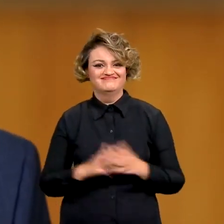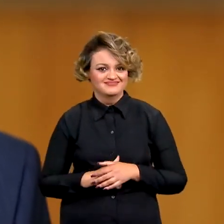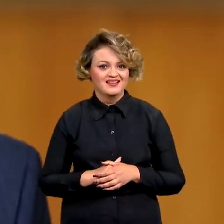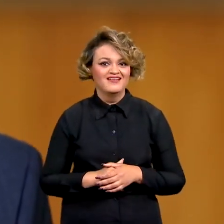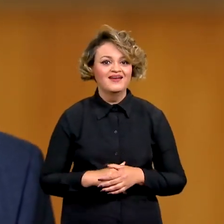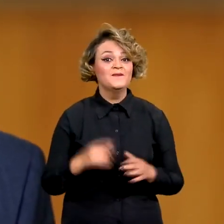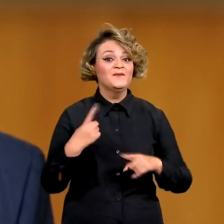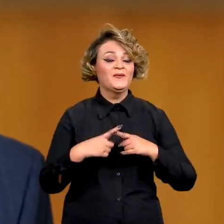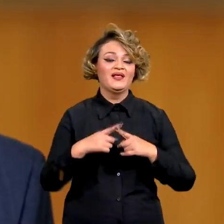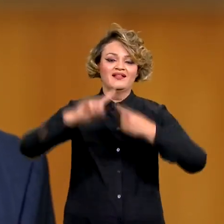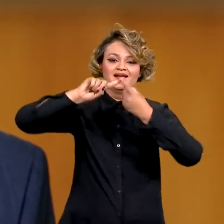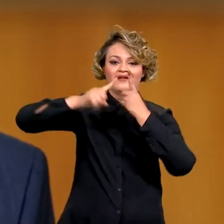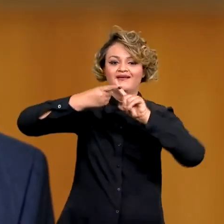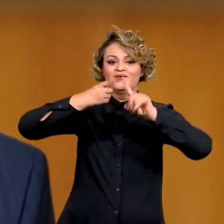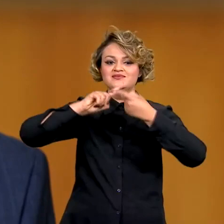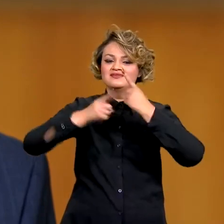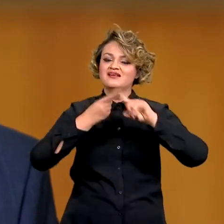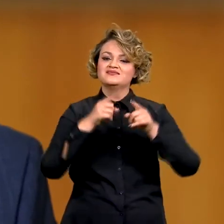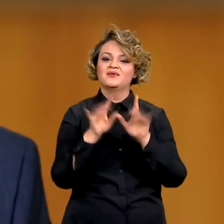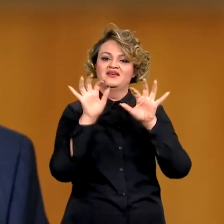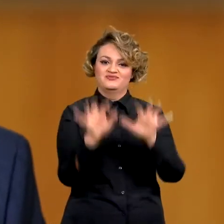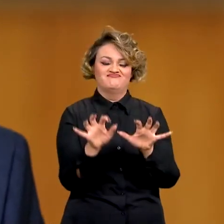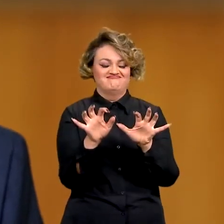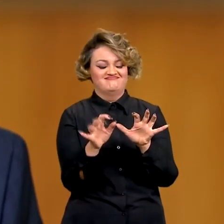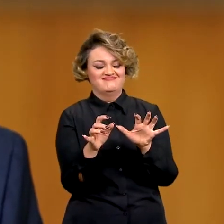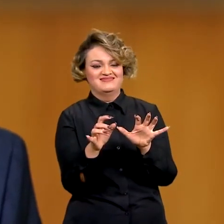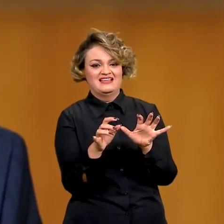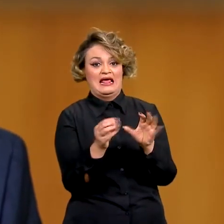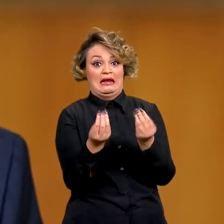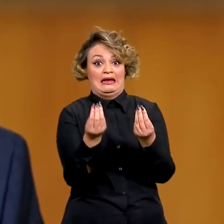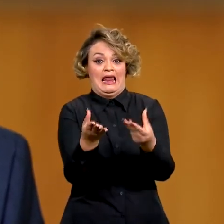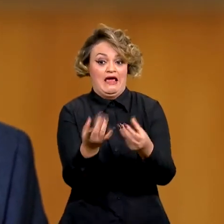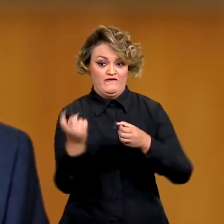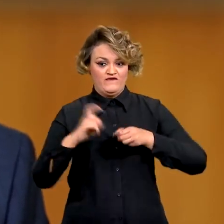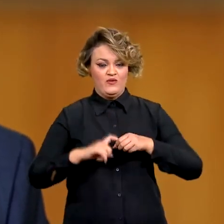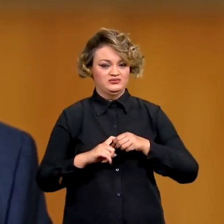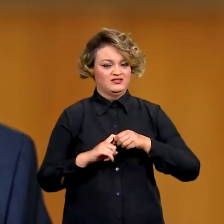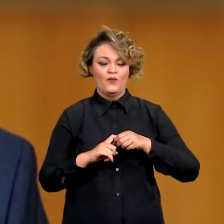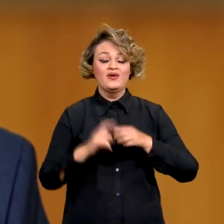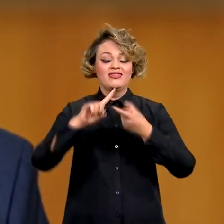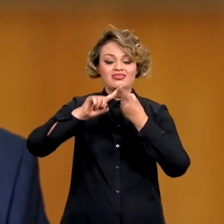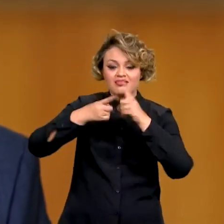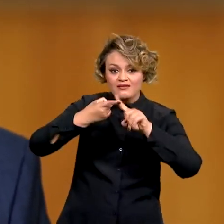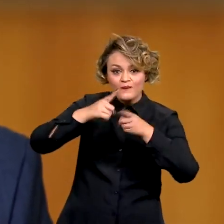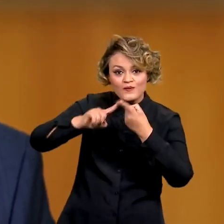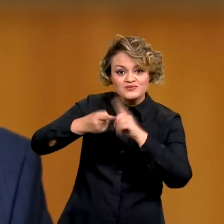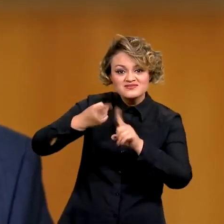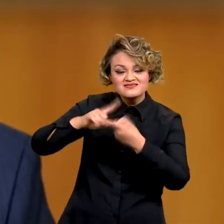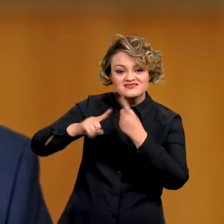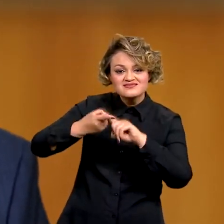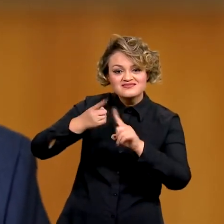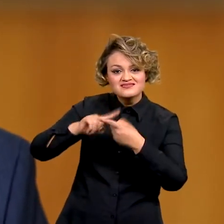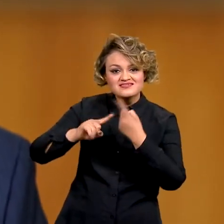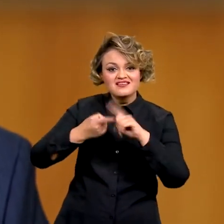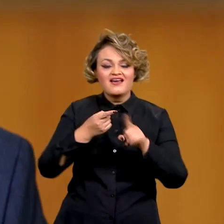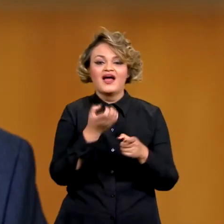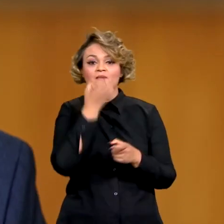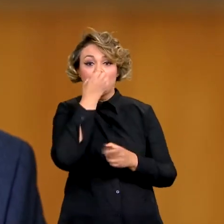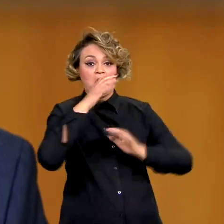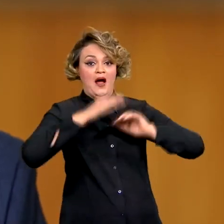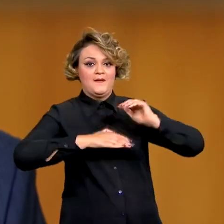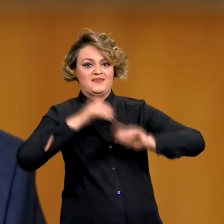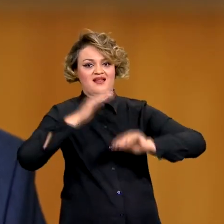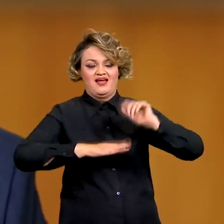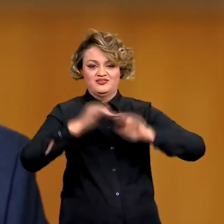porque negociação é isso isso não é dando que se recebe isso é negociando com uma boa prática de